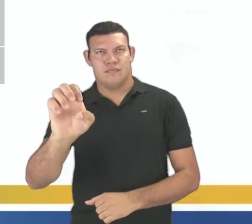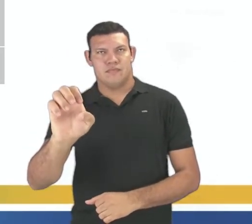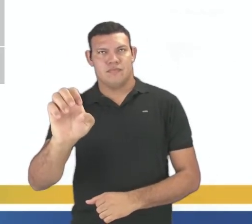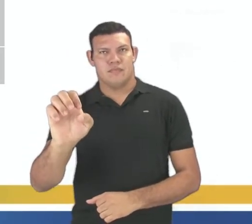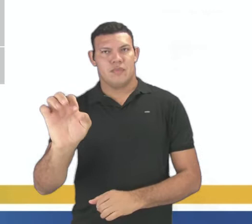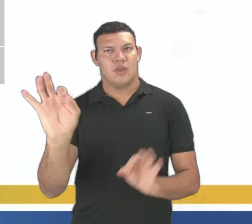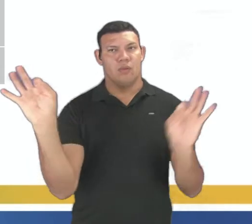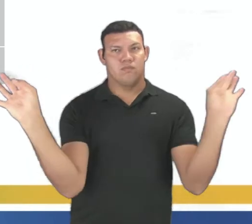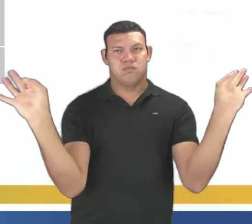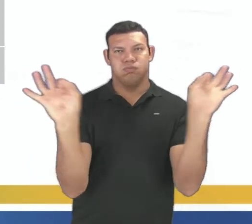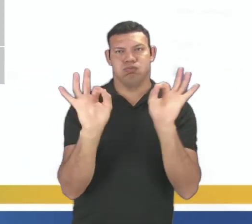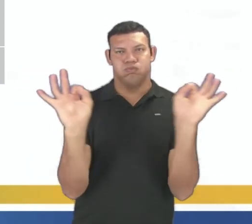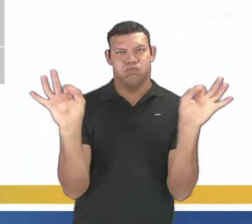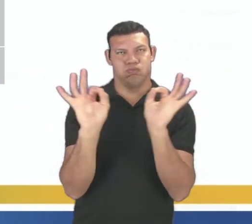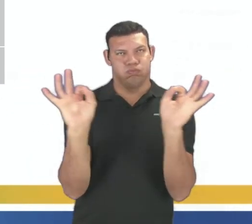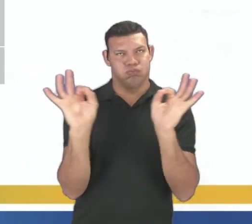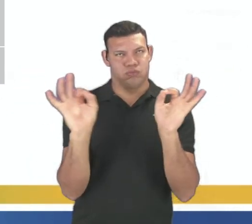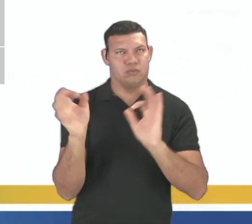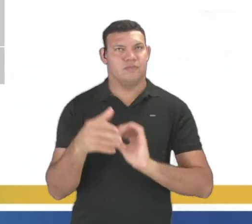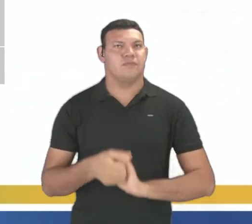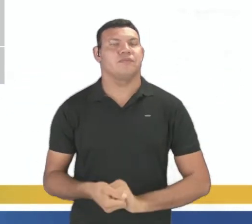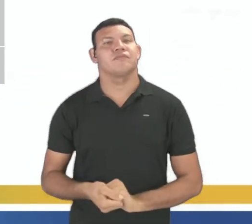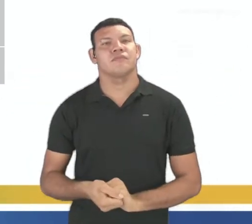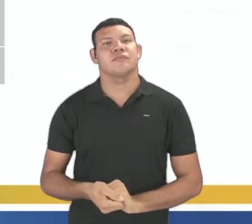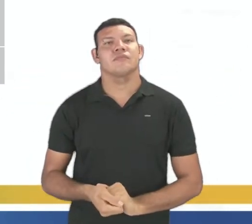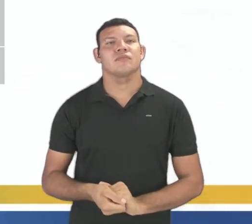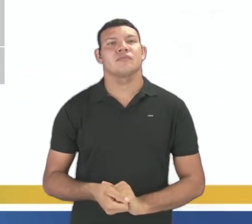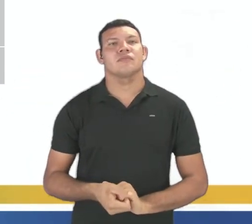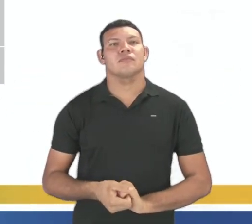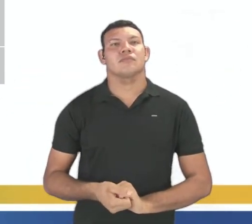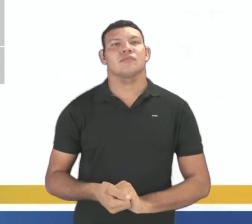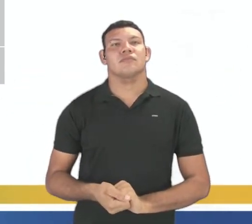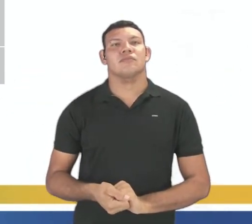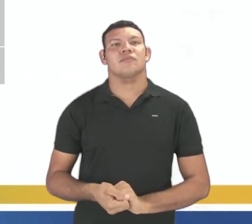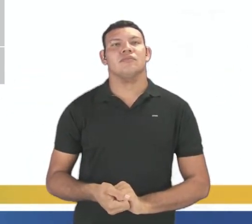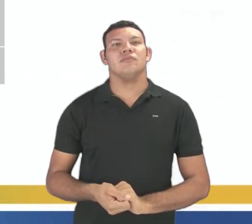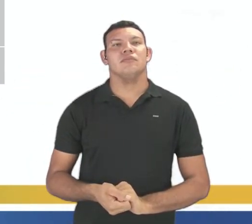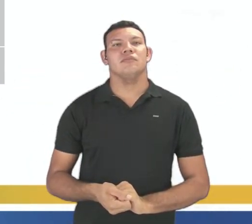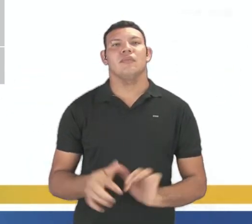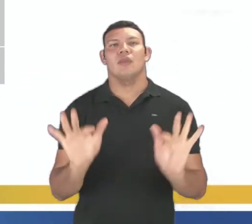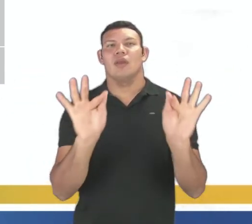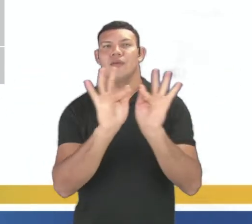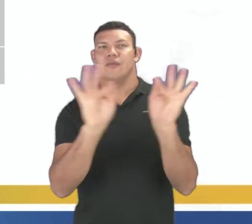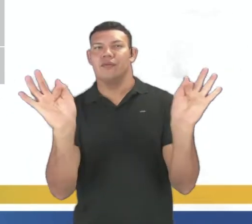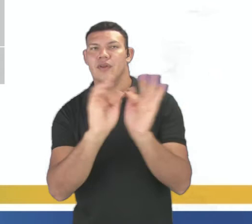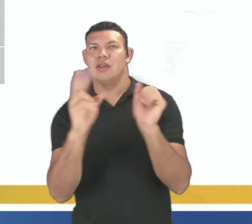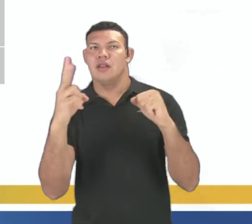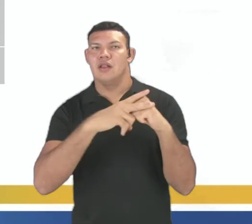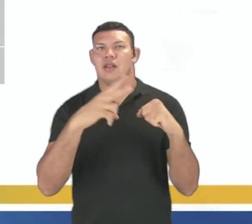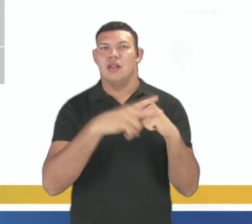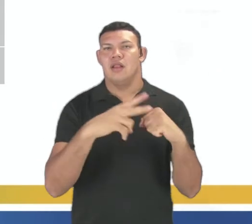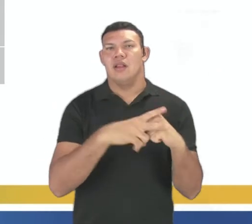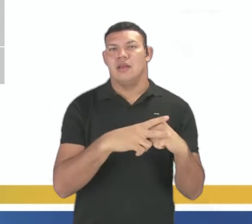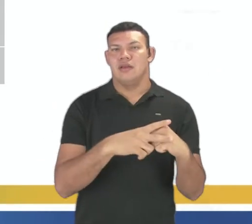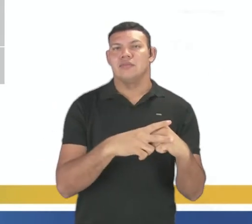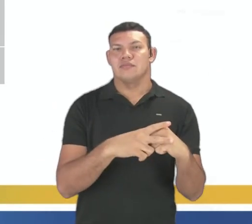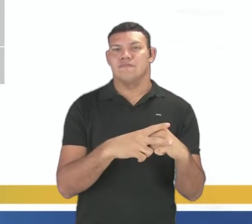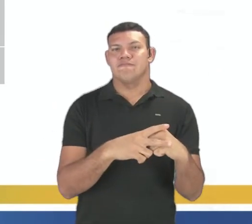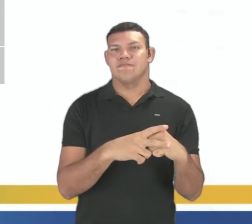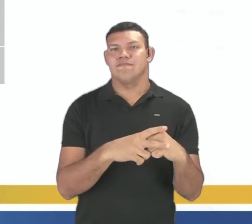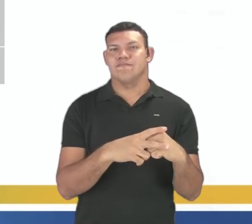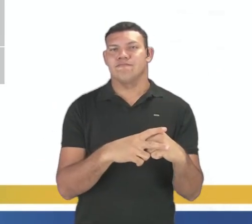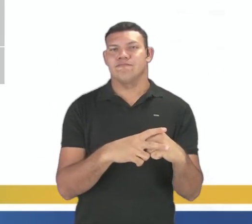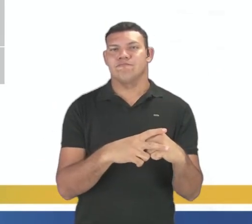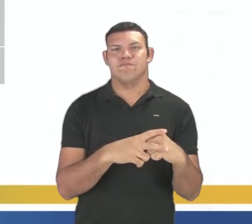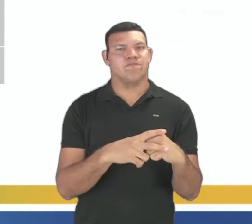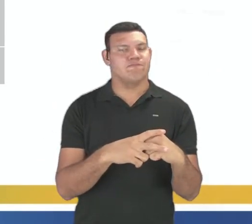frases interrogativas, ok? Isso é uma coisa que vocês têm que sempre lembrar do uso de cada um deles. Por